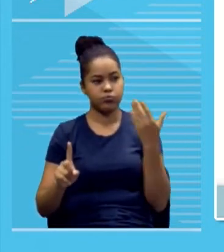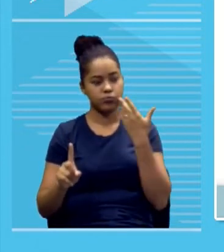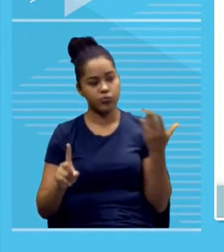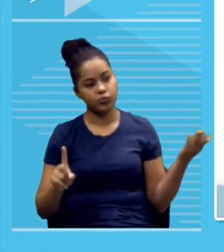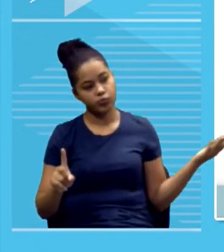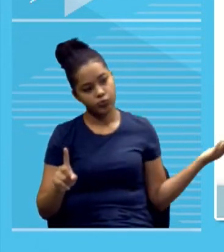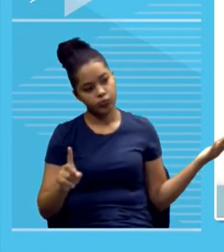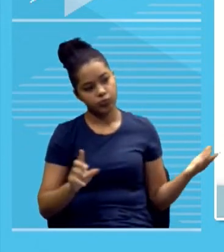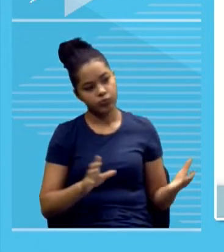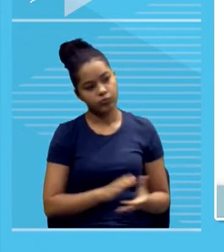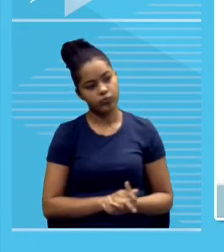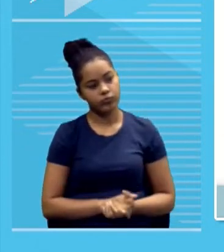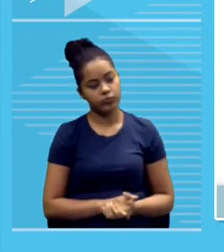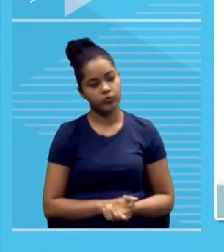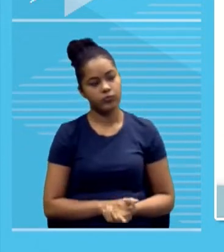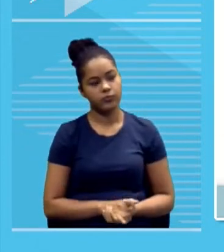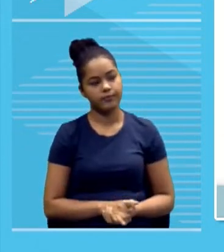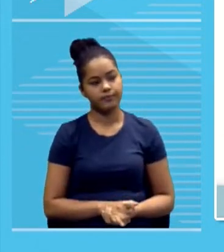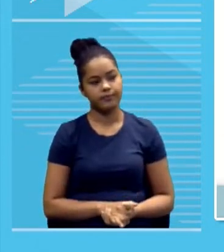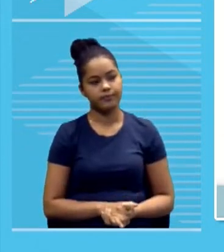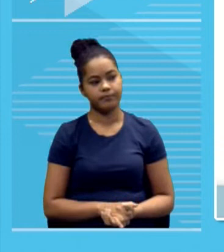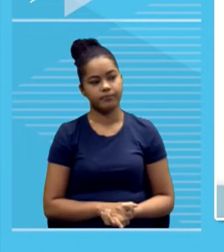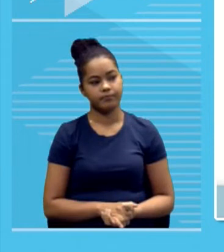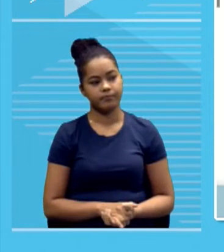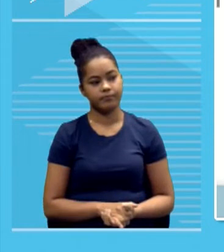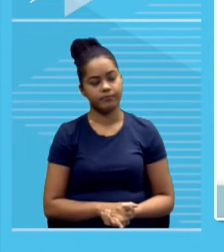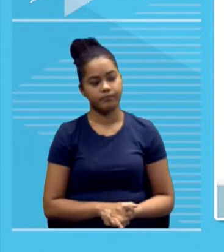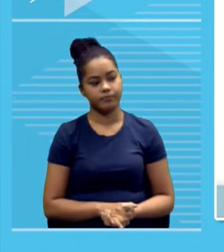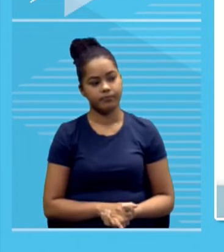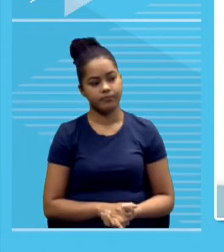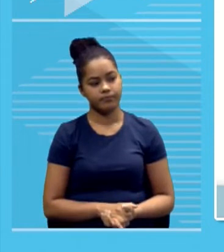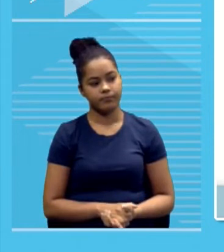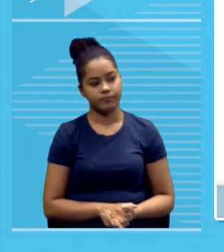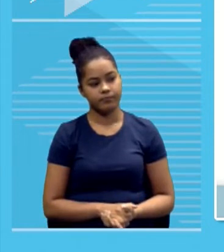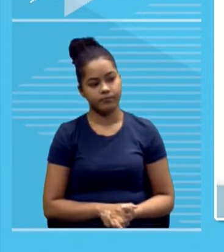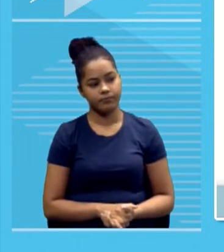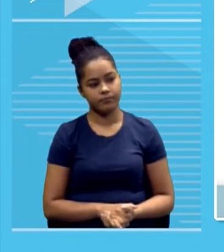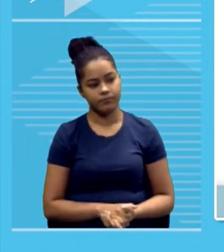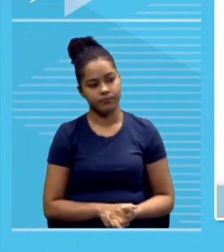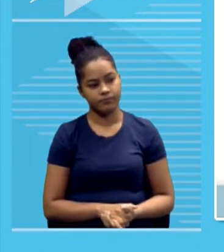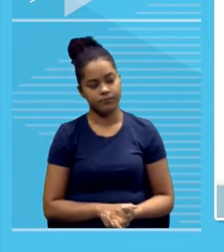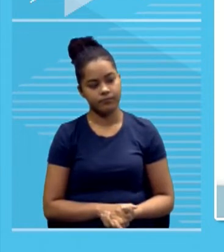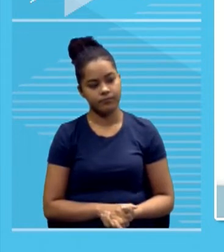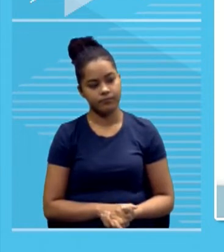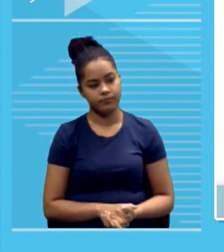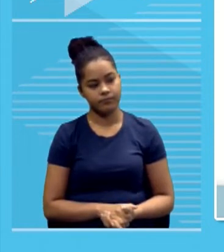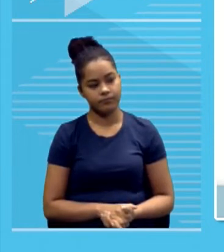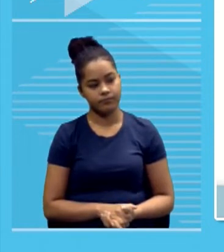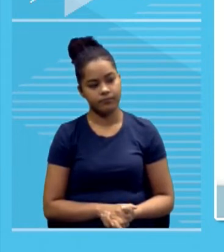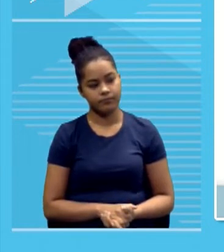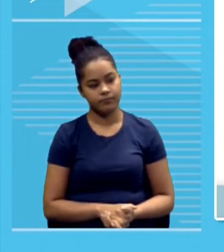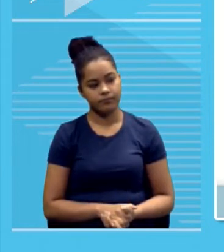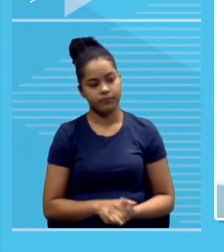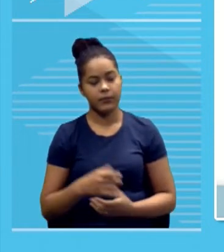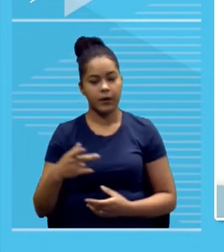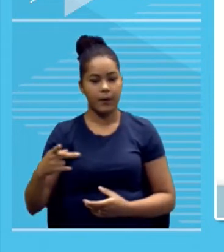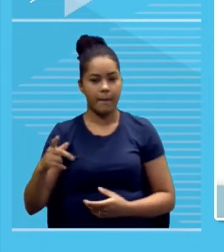resistores? Ó, percebam que eles não estão no começo de um final do outro. Então, esse tipo de associação é o tipo de associação em